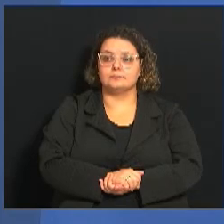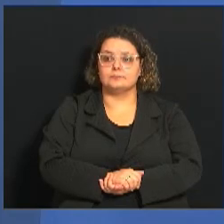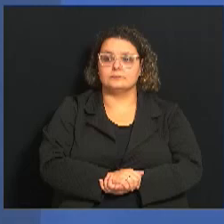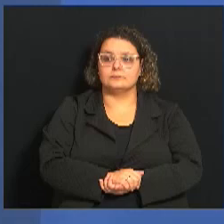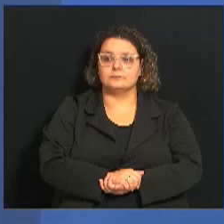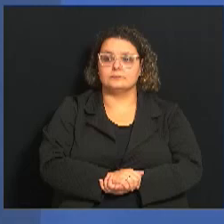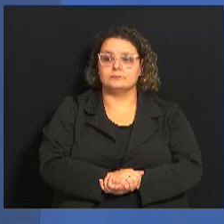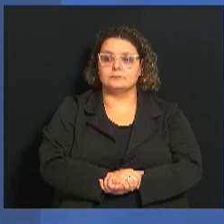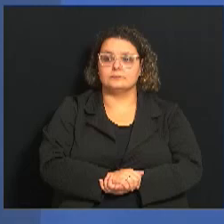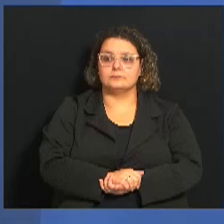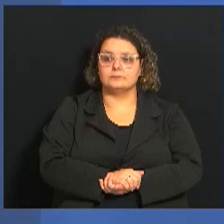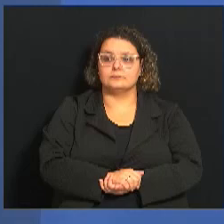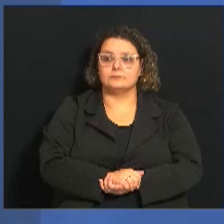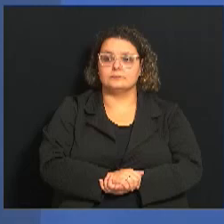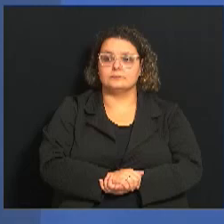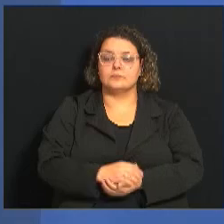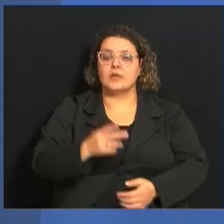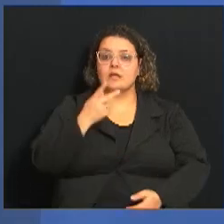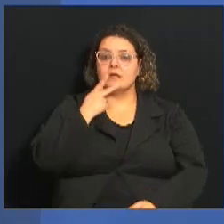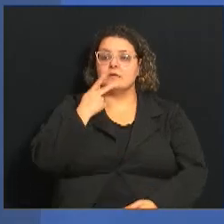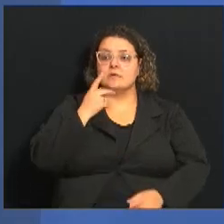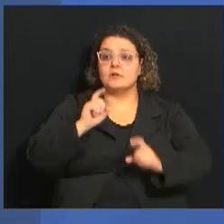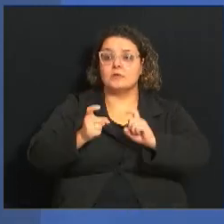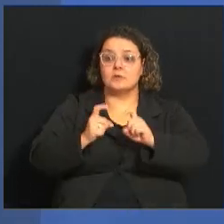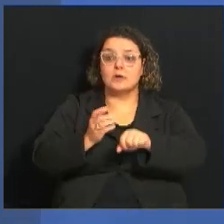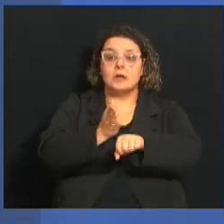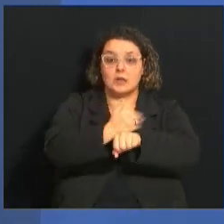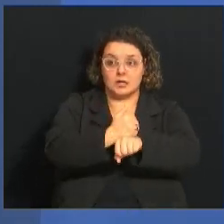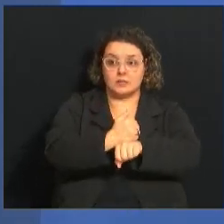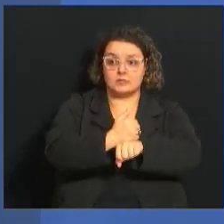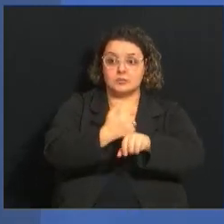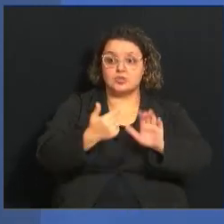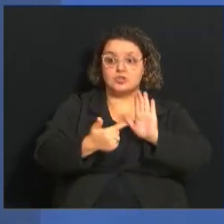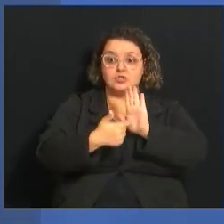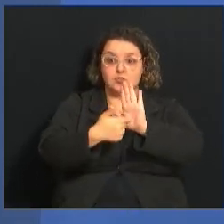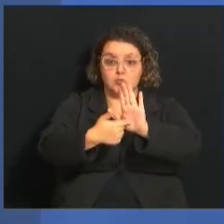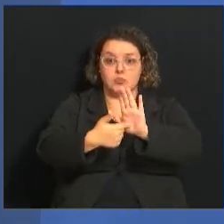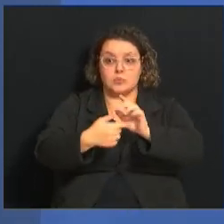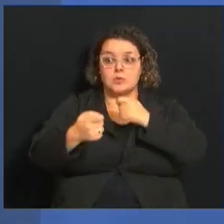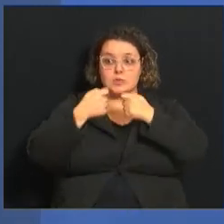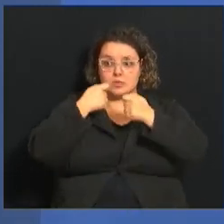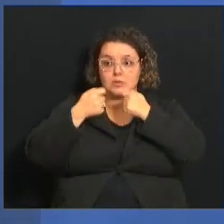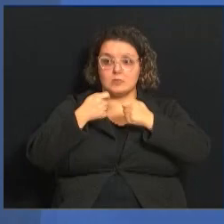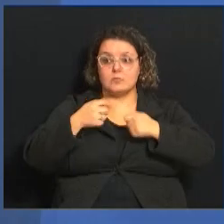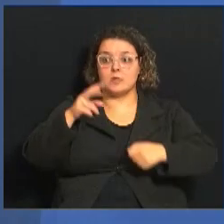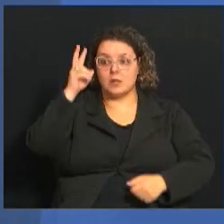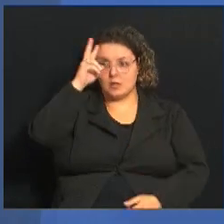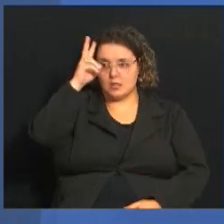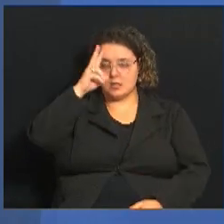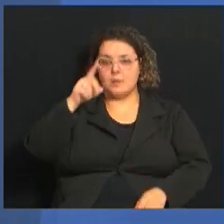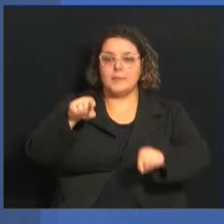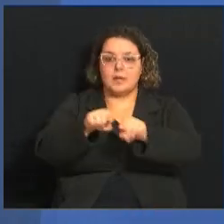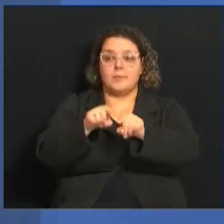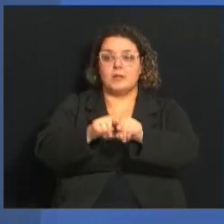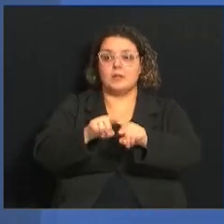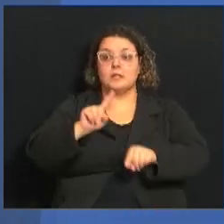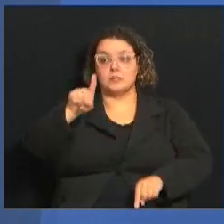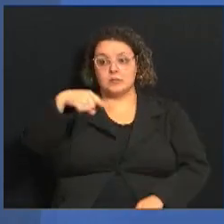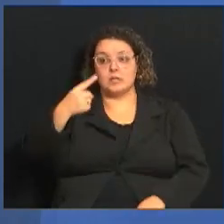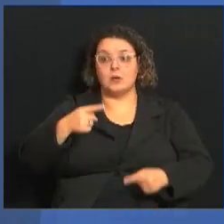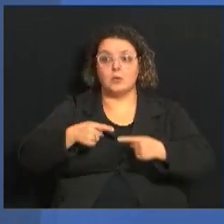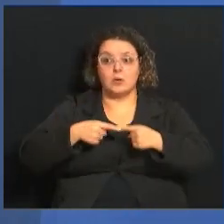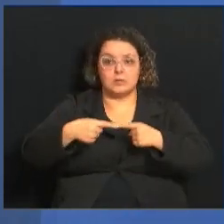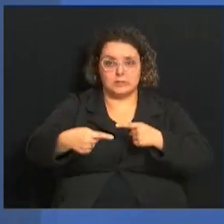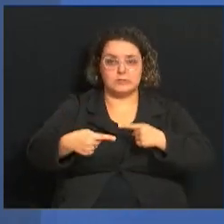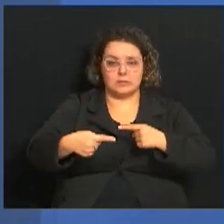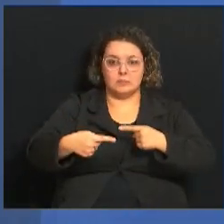E olha, falando em reunião, antes mesmo da gente mostrar essa reportagem, a gente lembra que na próxima semana nós